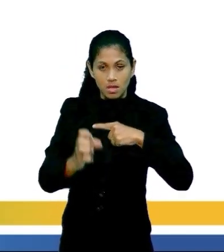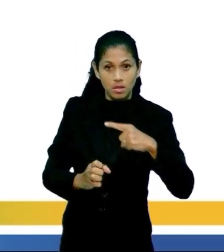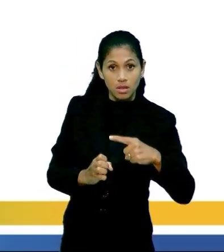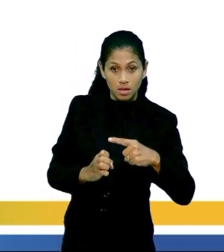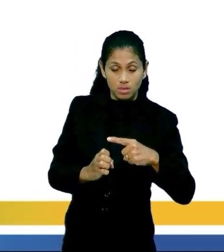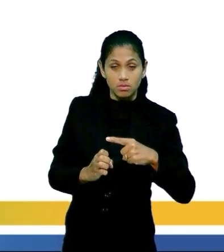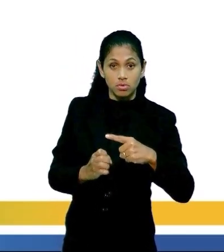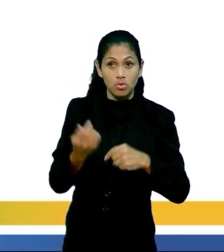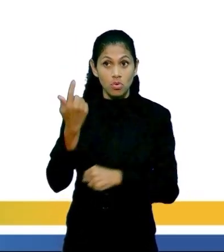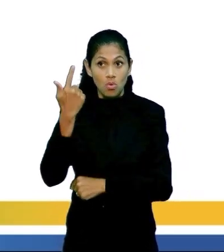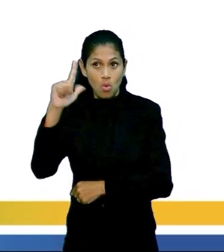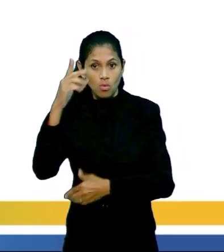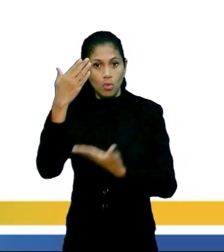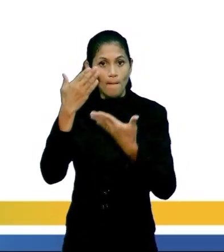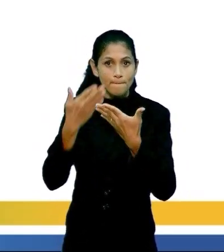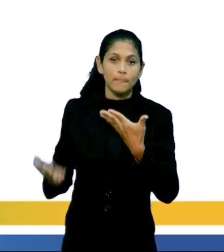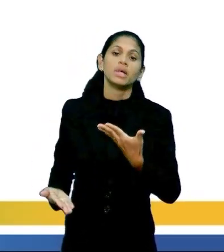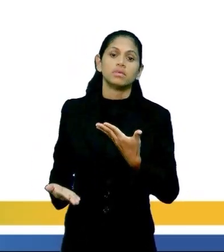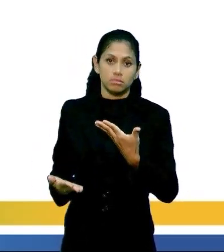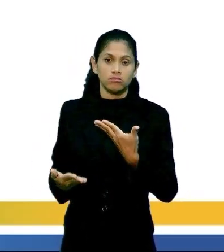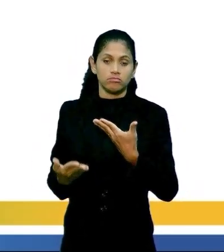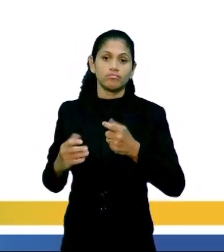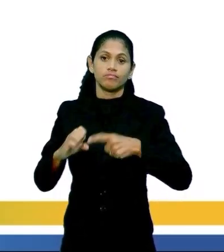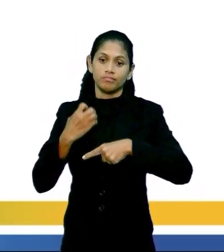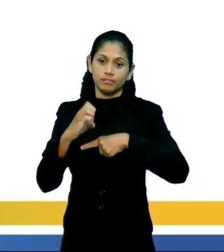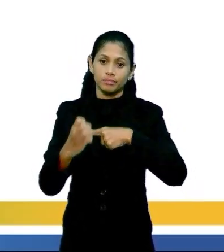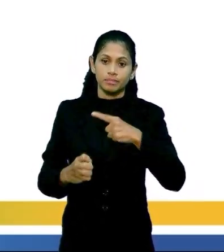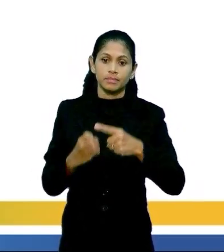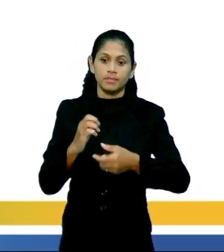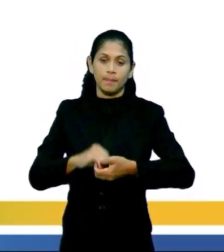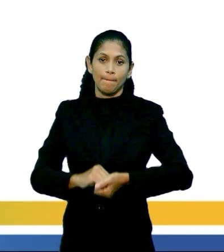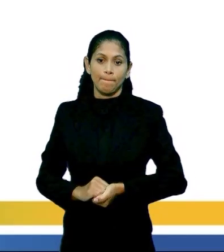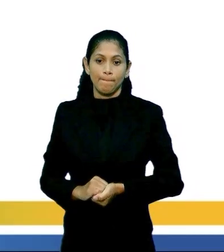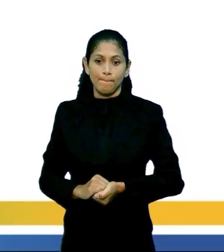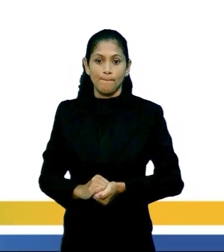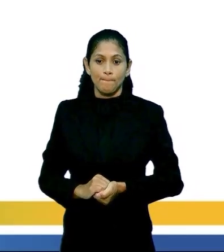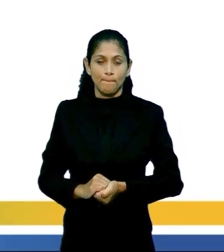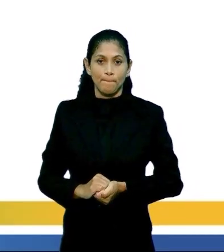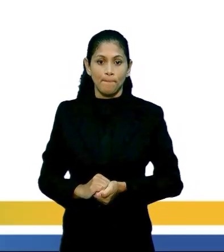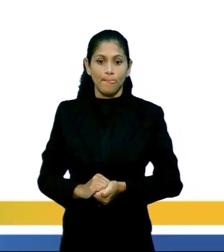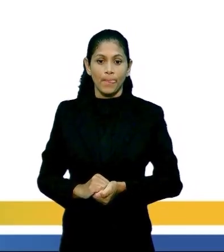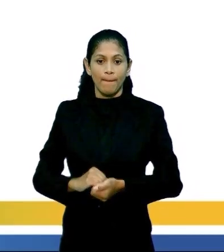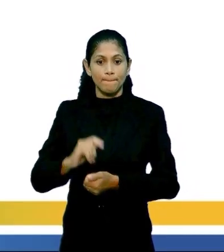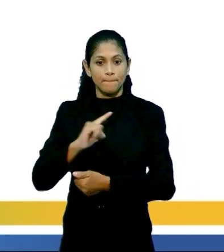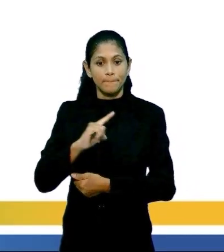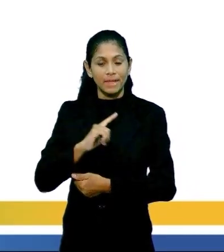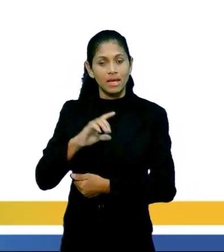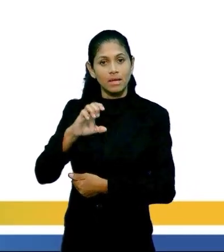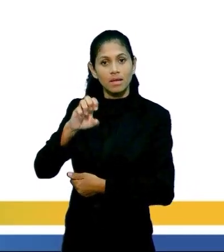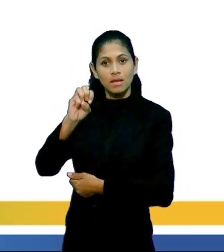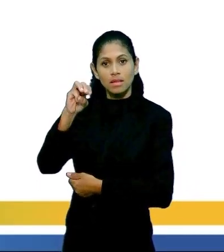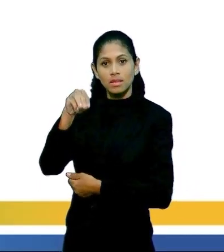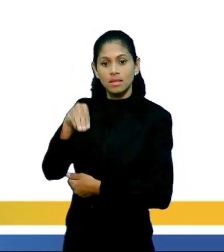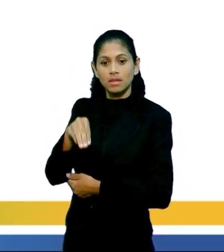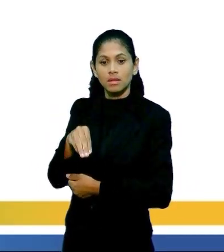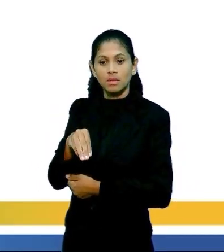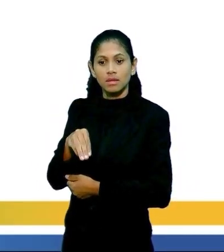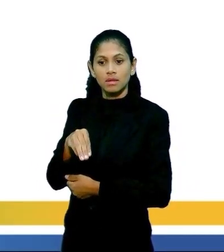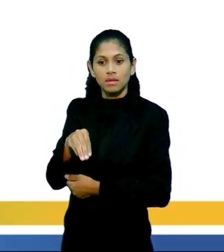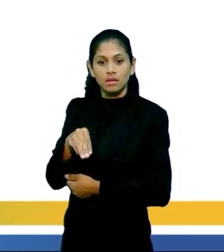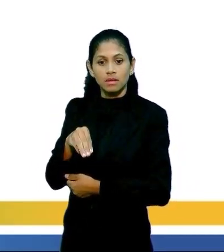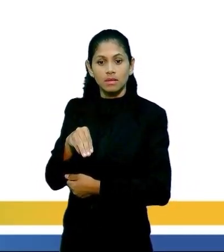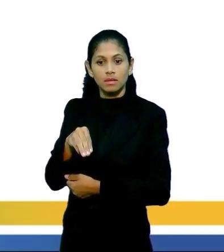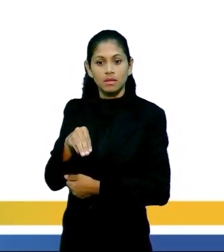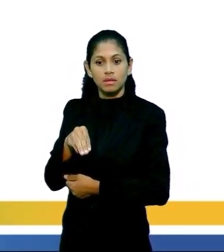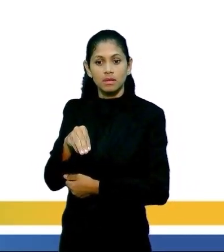ligação metálica, que é quando tem aí um mar de elétrons, digamos assim, que é uma